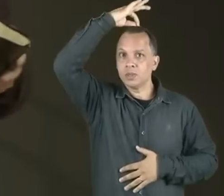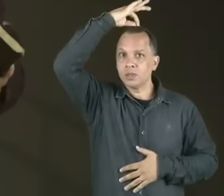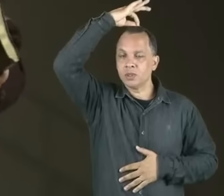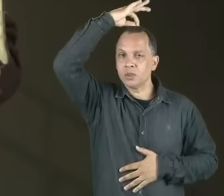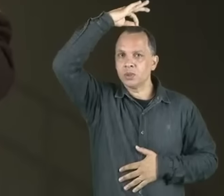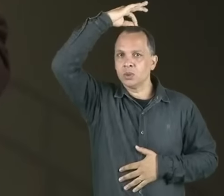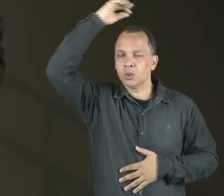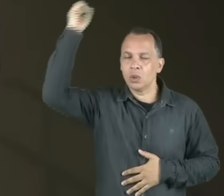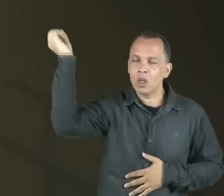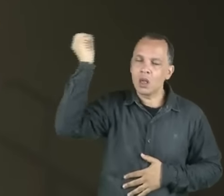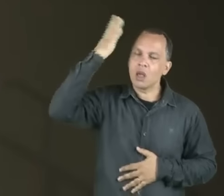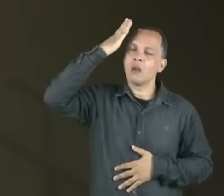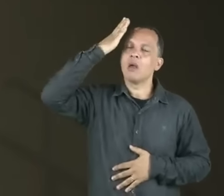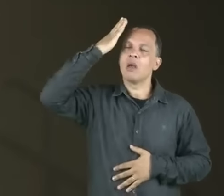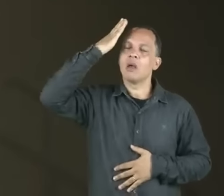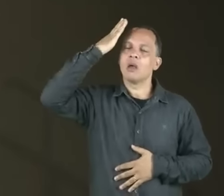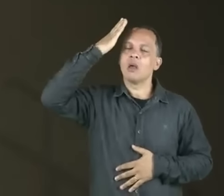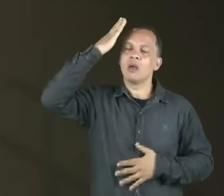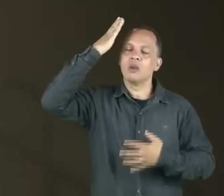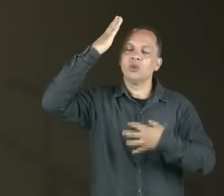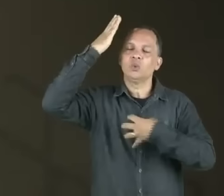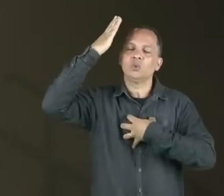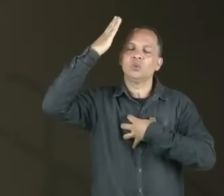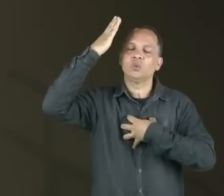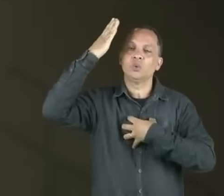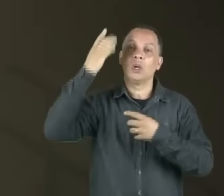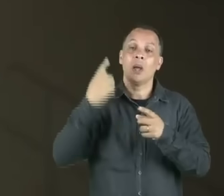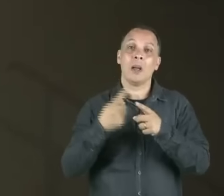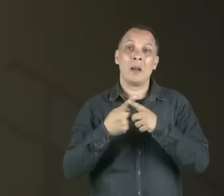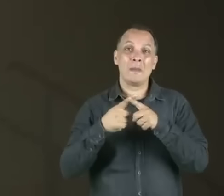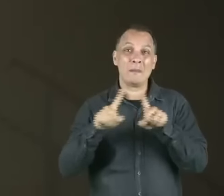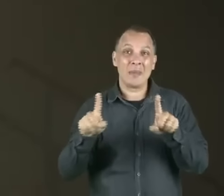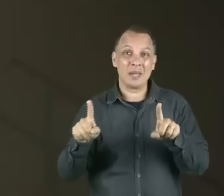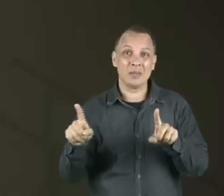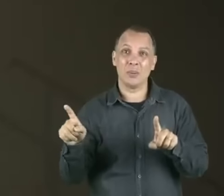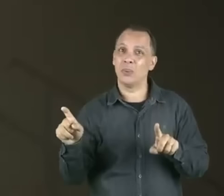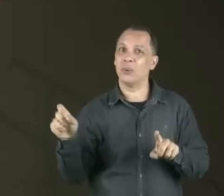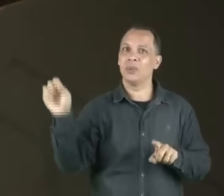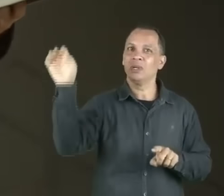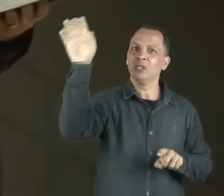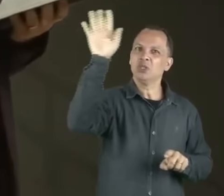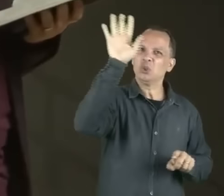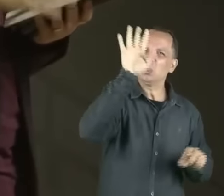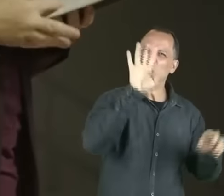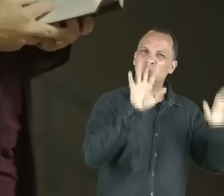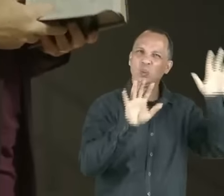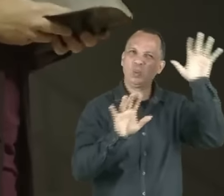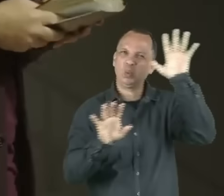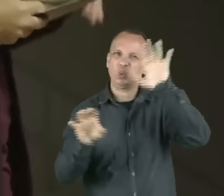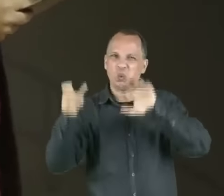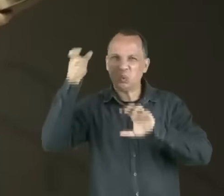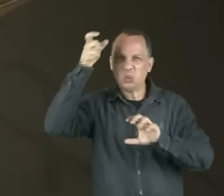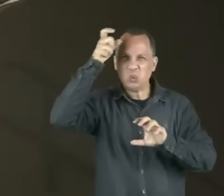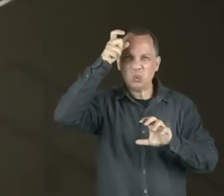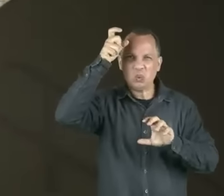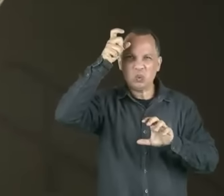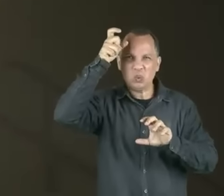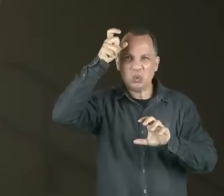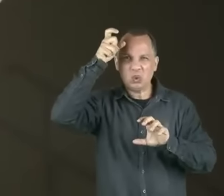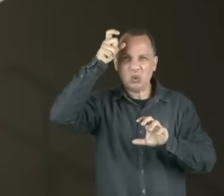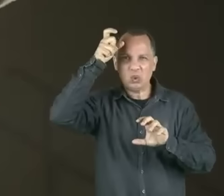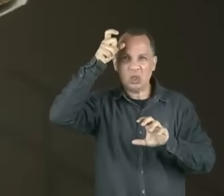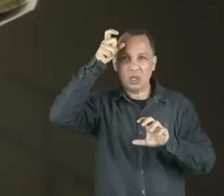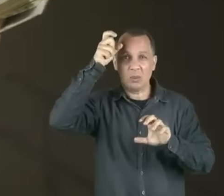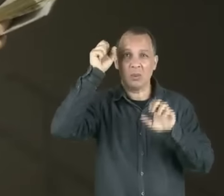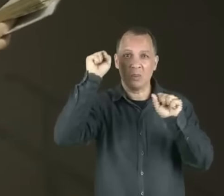verdade e também os espíritos maus e eles sugerem eles falam às vezes falam na